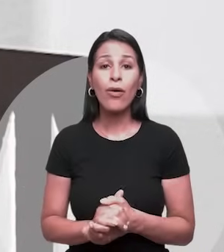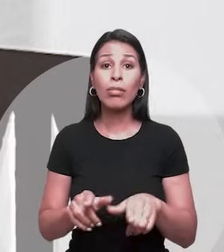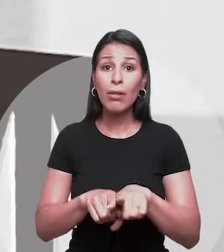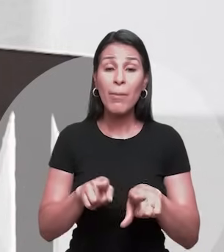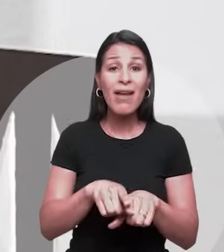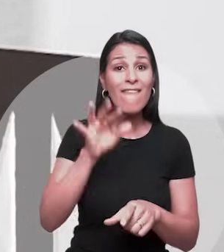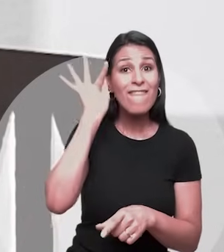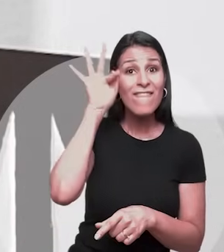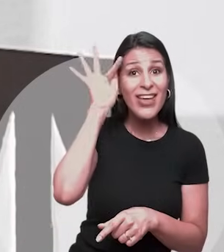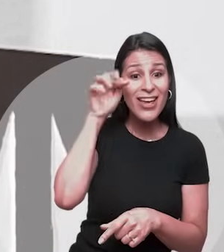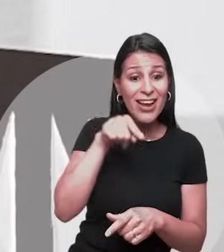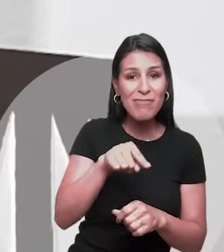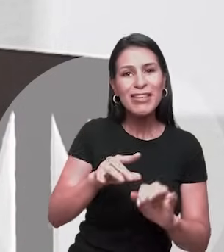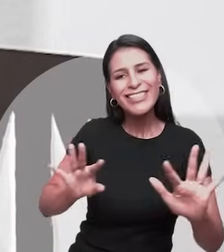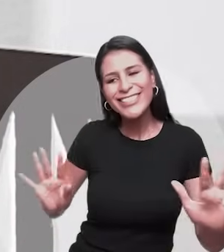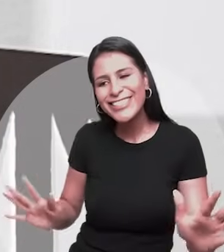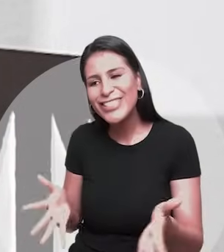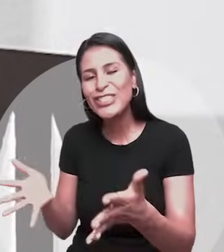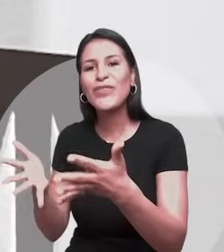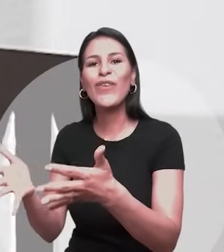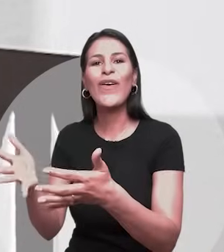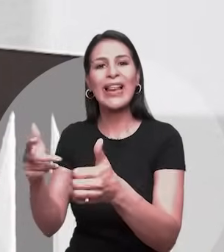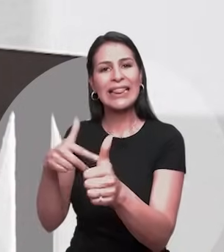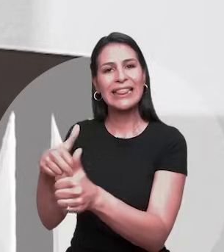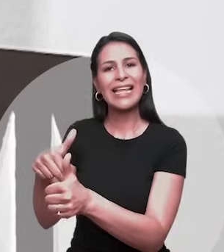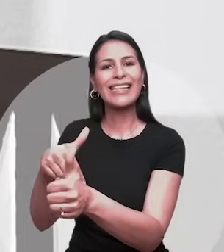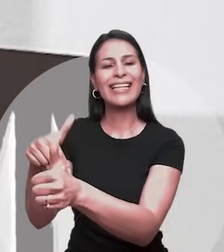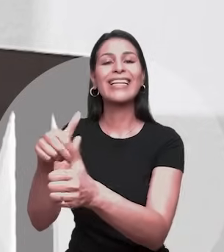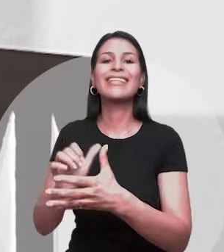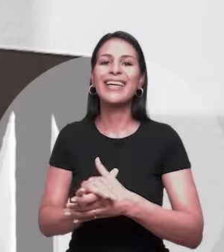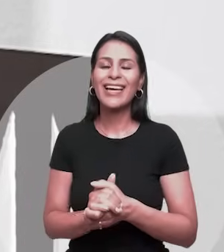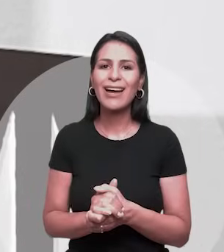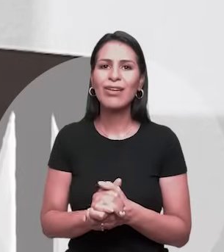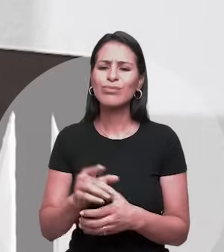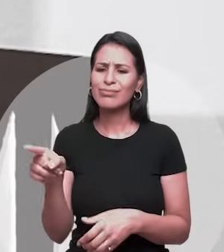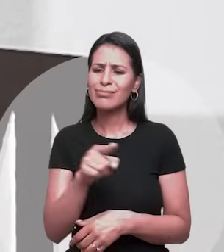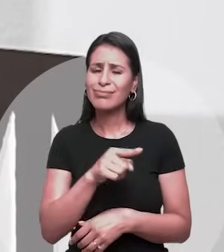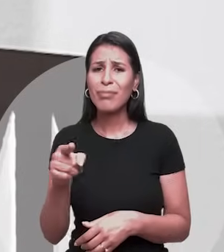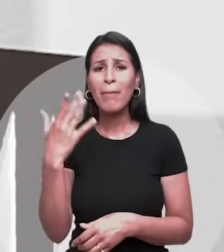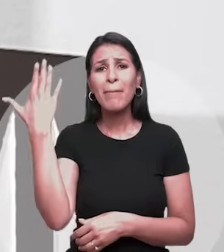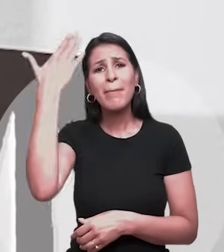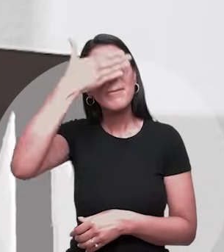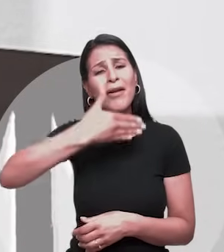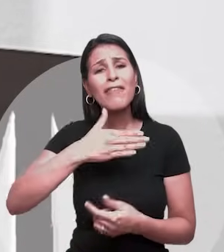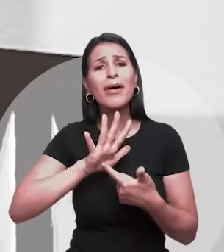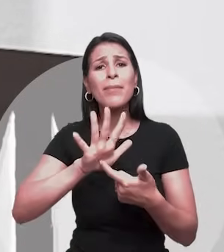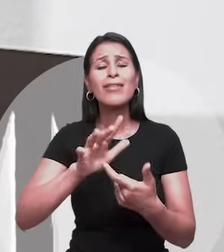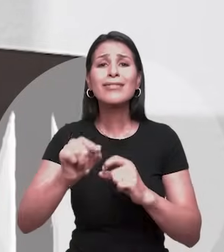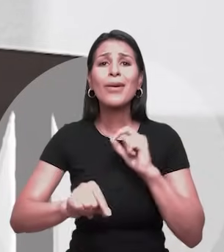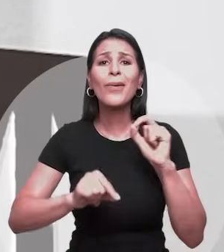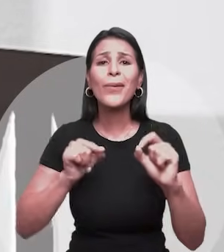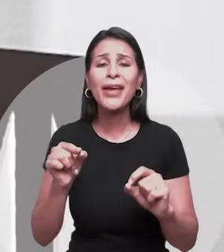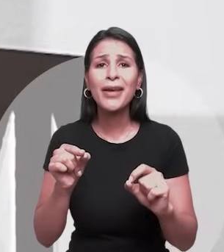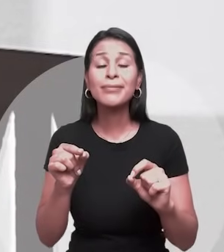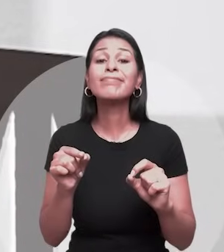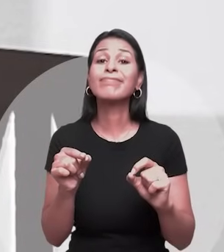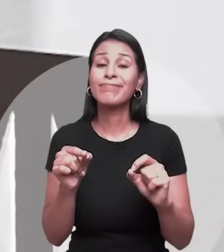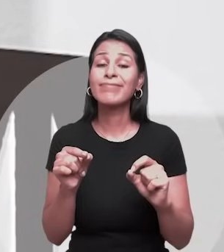Felipe, são testemunhas para nós de que também nós podemos ser animados,